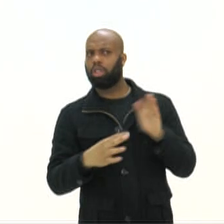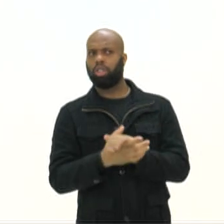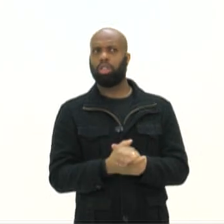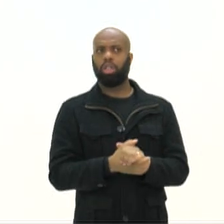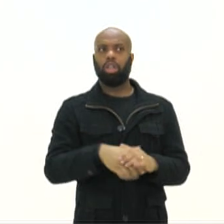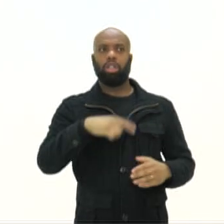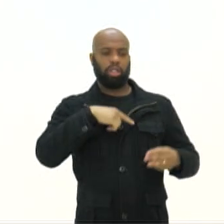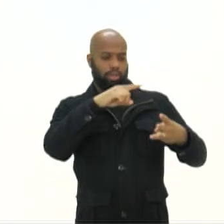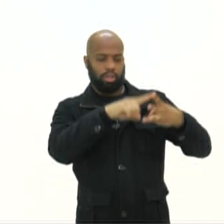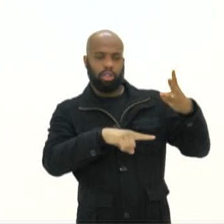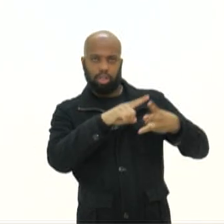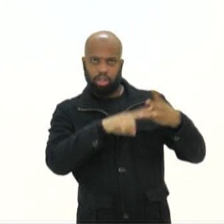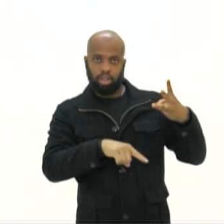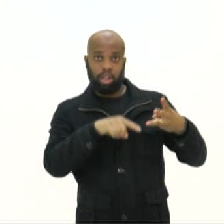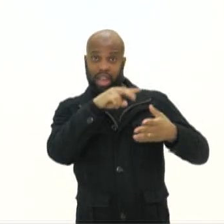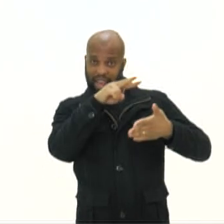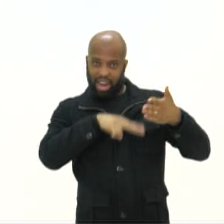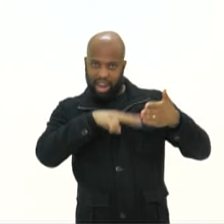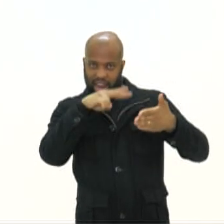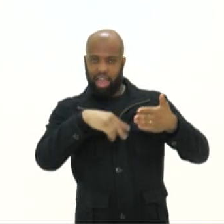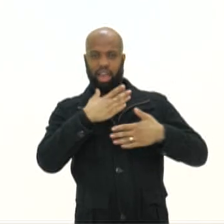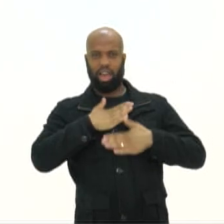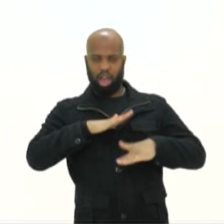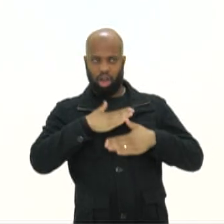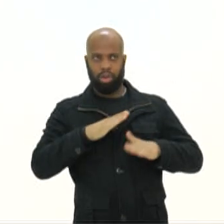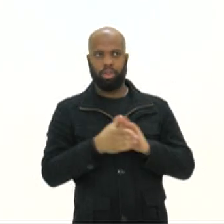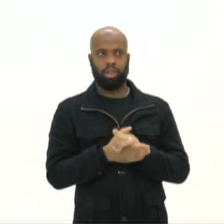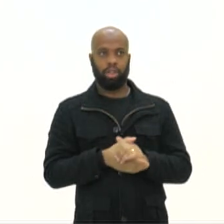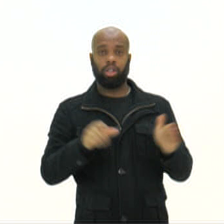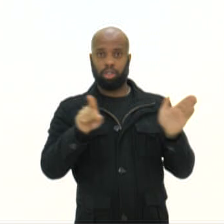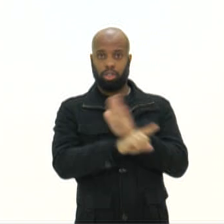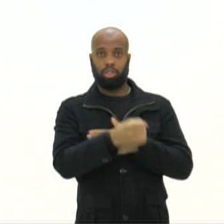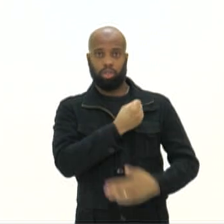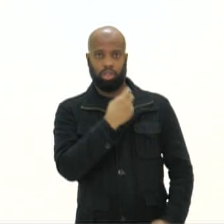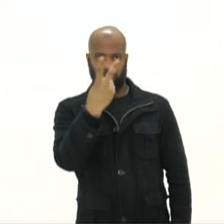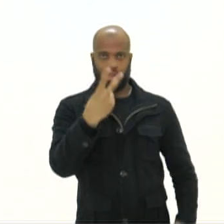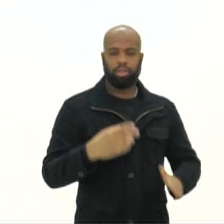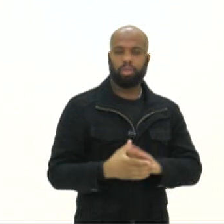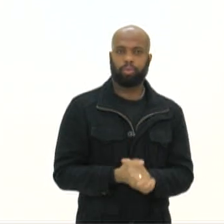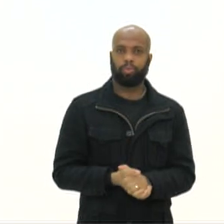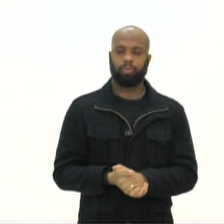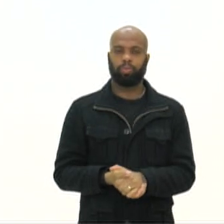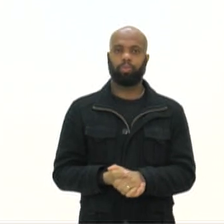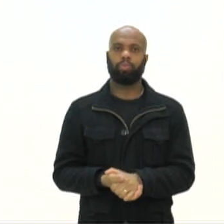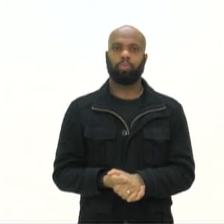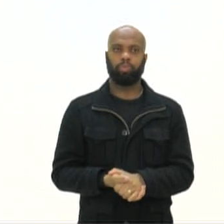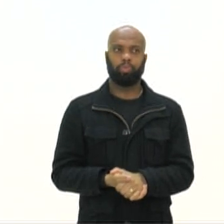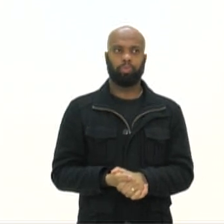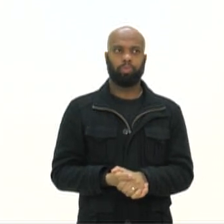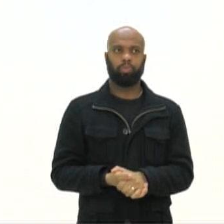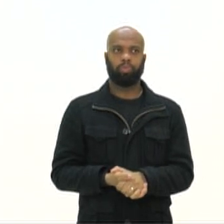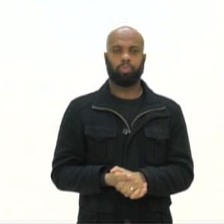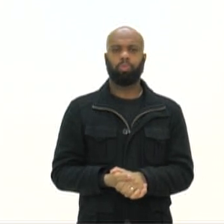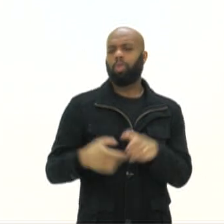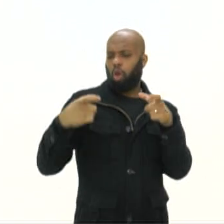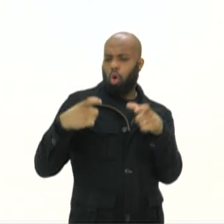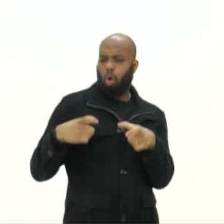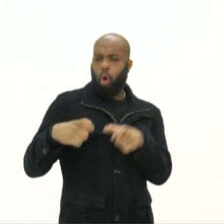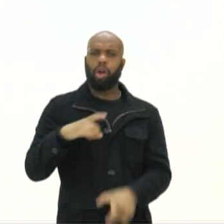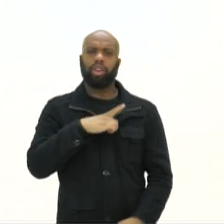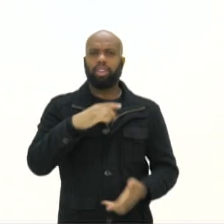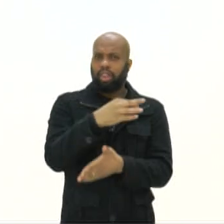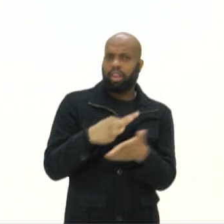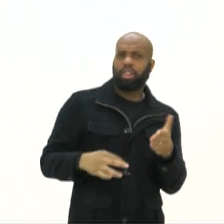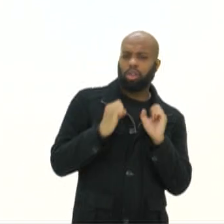aqui 3 alternativas, leiam com calma. E a número 2. Where can this text be found? Aonde que esse tipo de